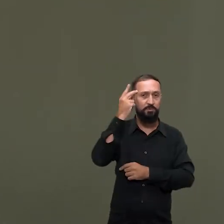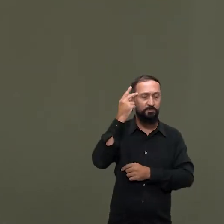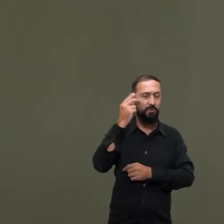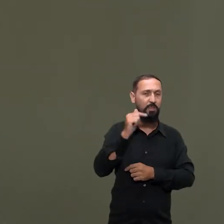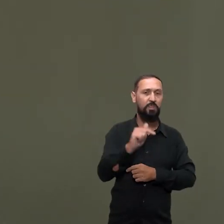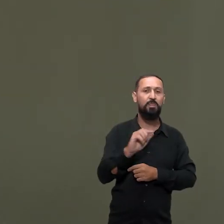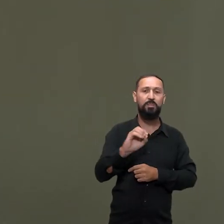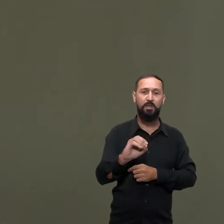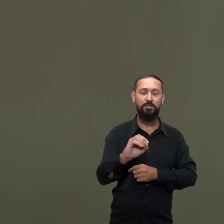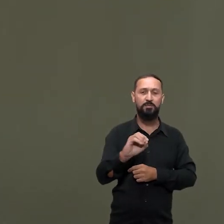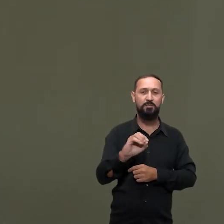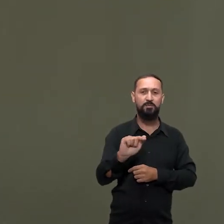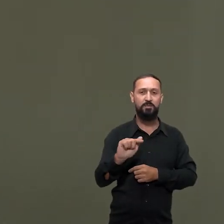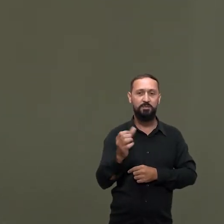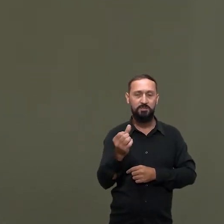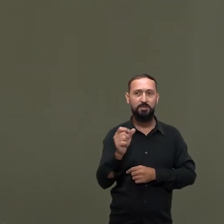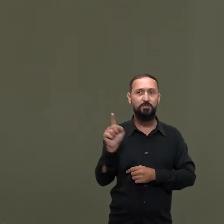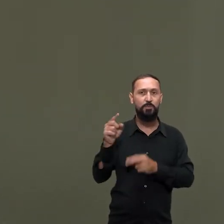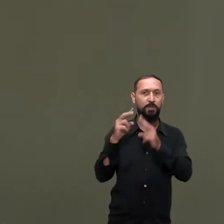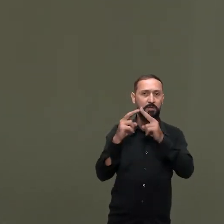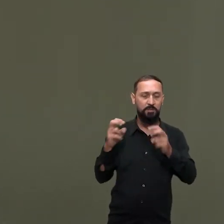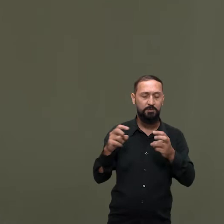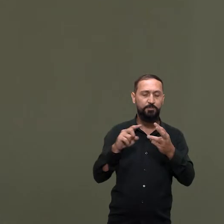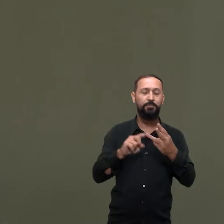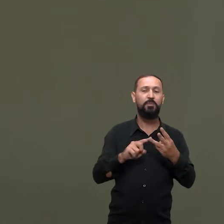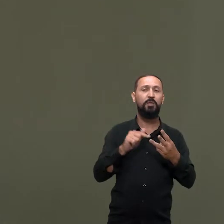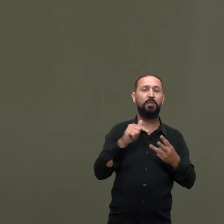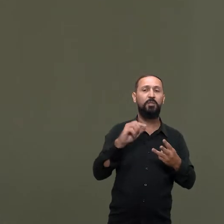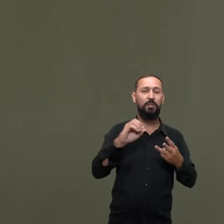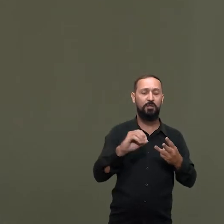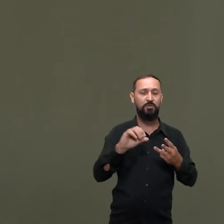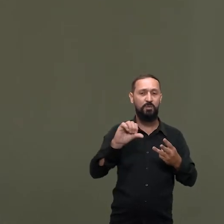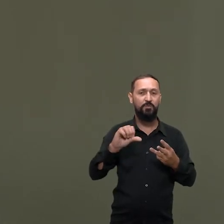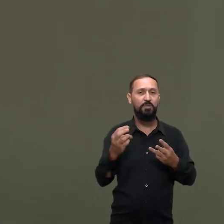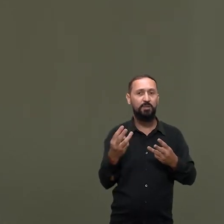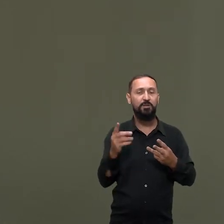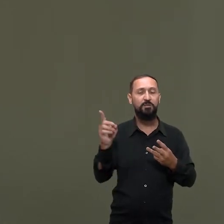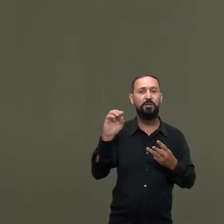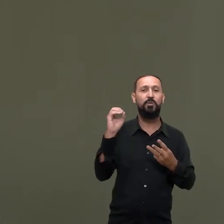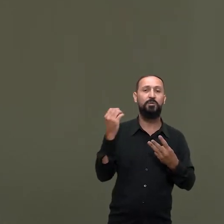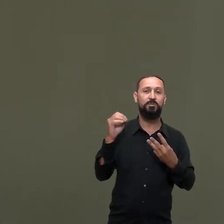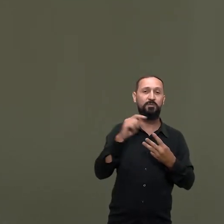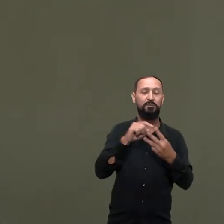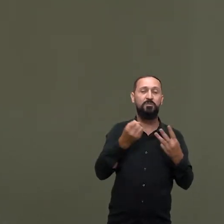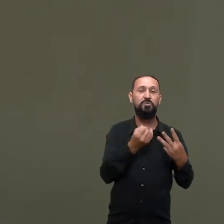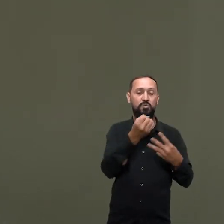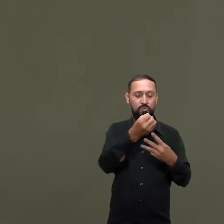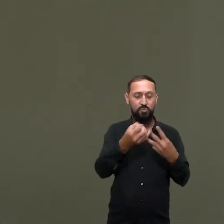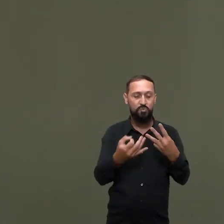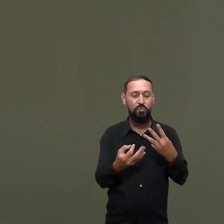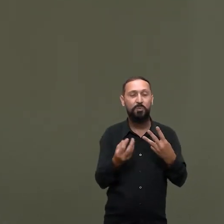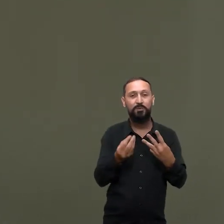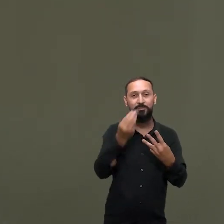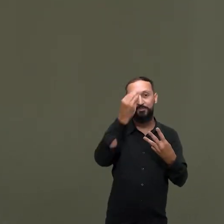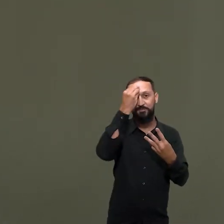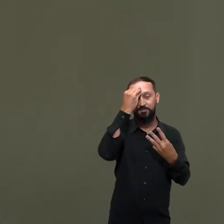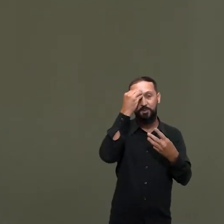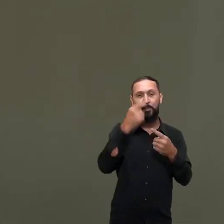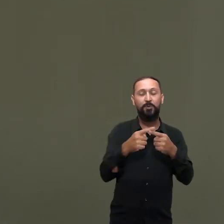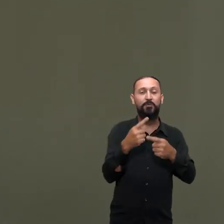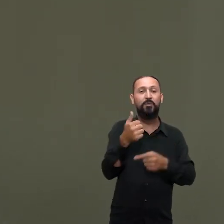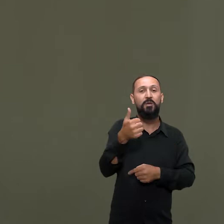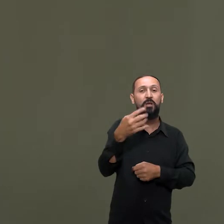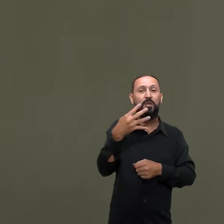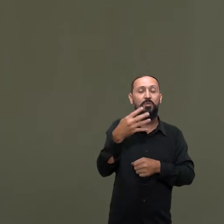Paulo, 1076, Santa Catarina, e 1093, Rio Grande do Sul. Eu tenho esses números de cabeça, porque